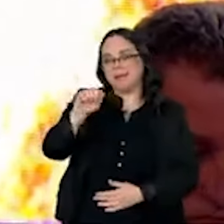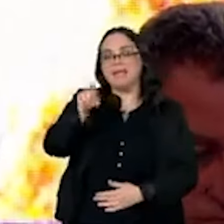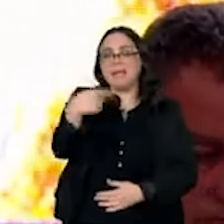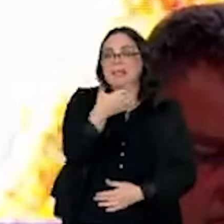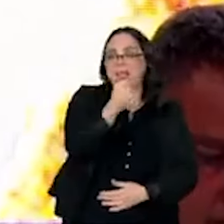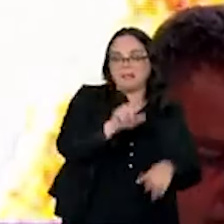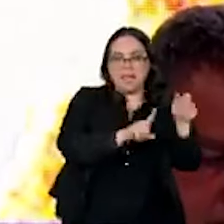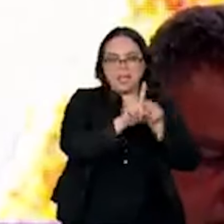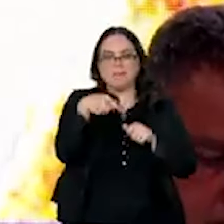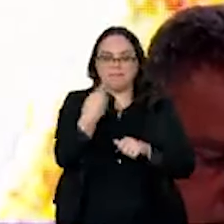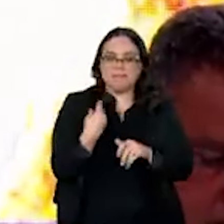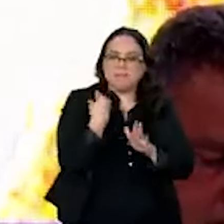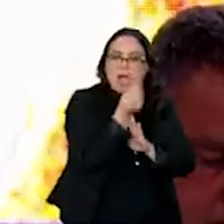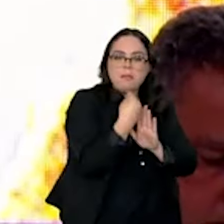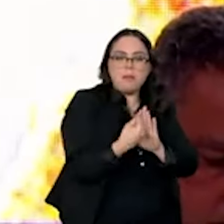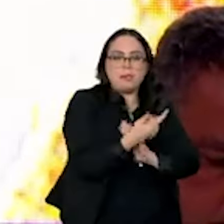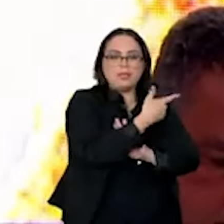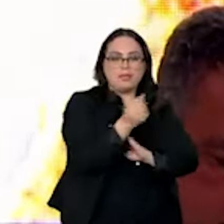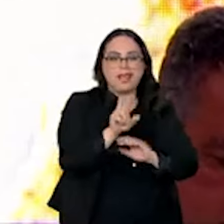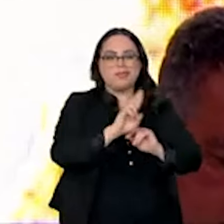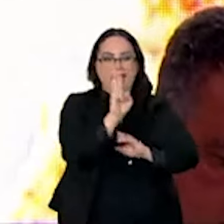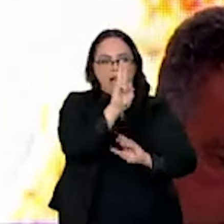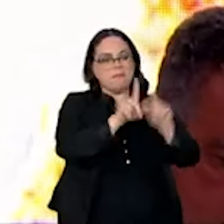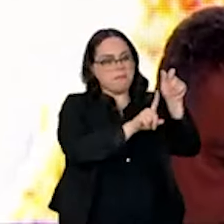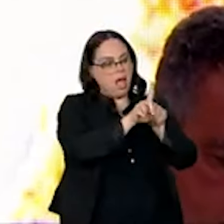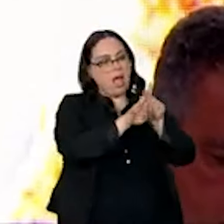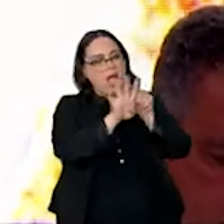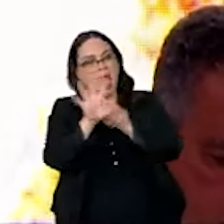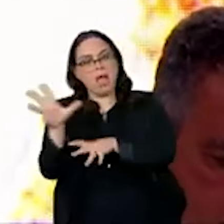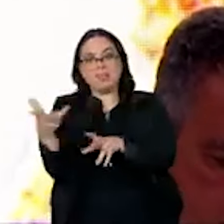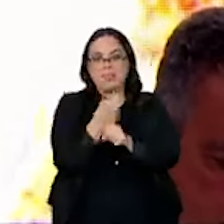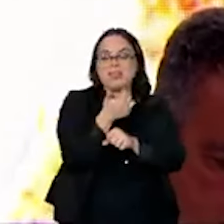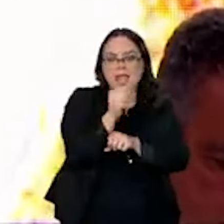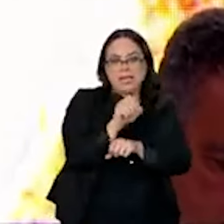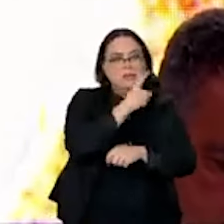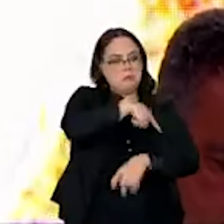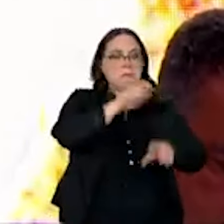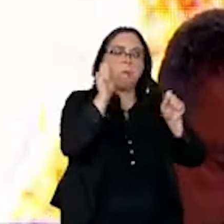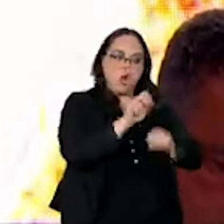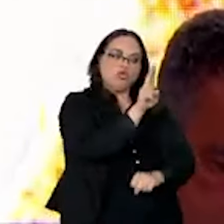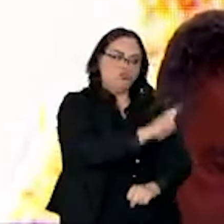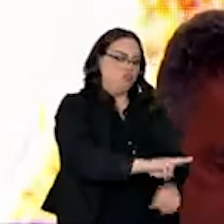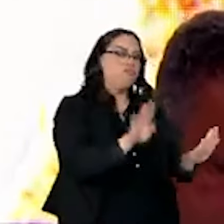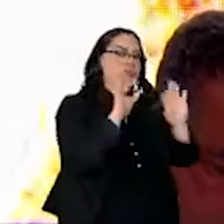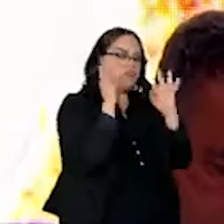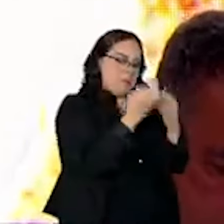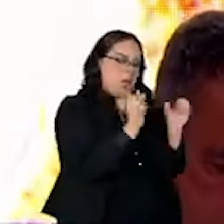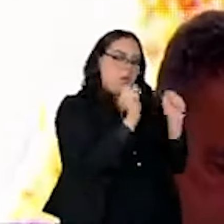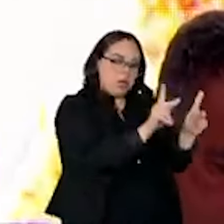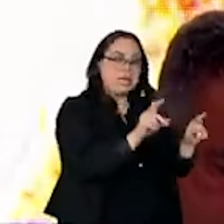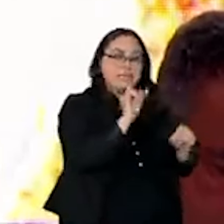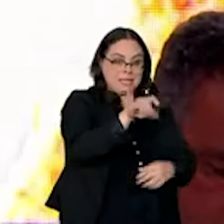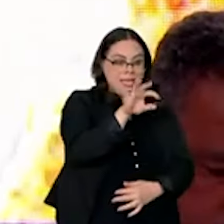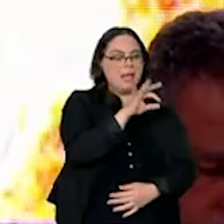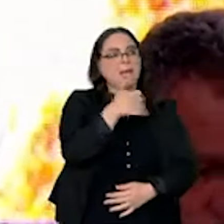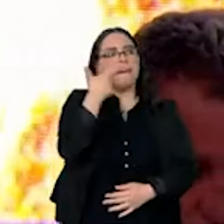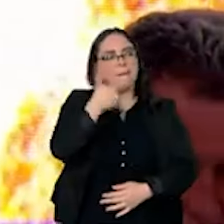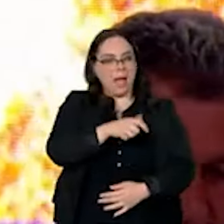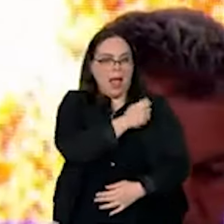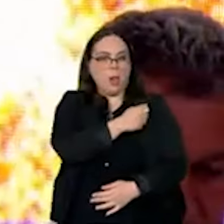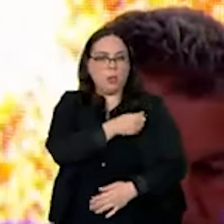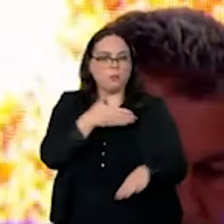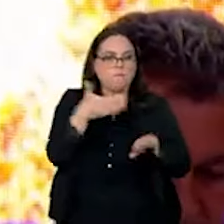meses, R$ 200 para o menino que ele pode gastar para ajudar a família. Se ele tiver 80%